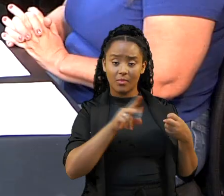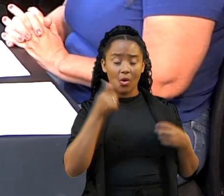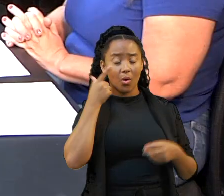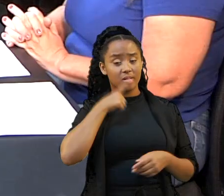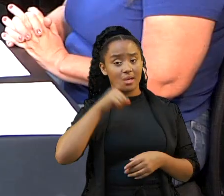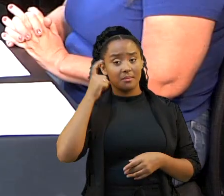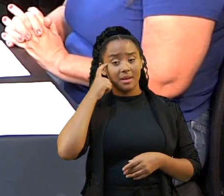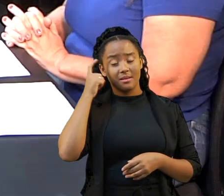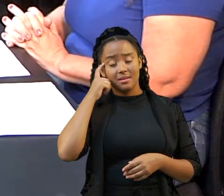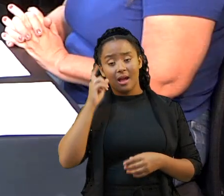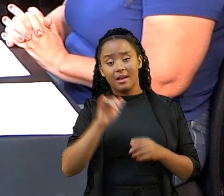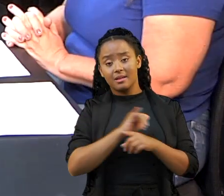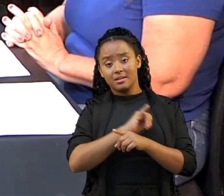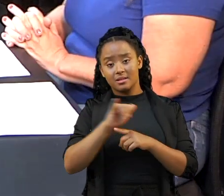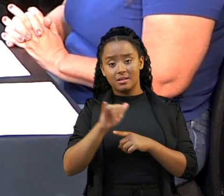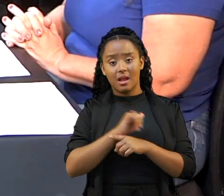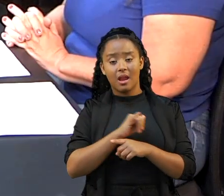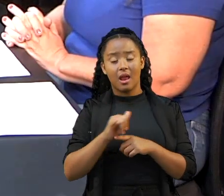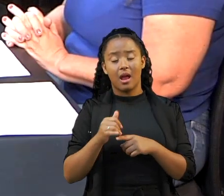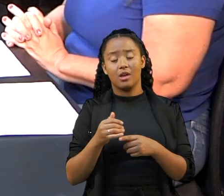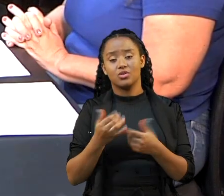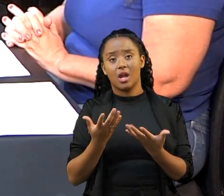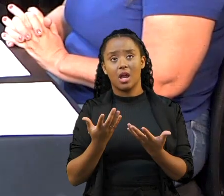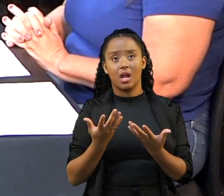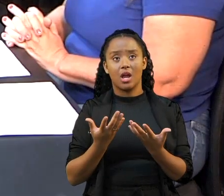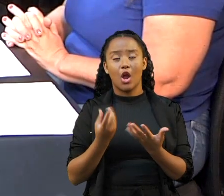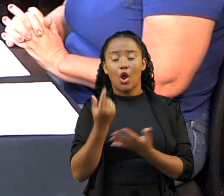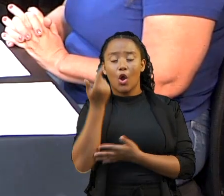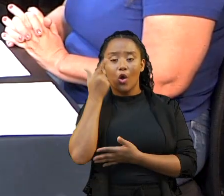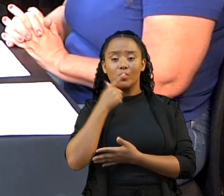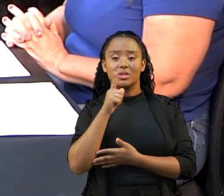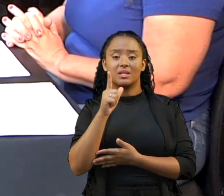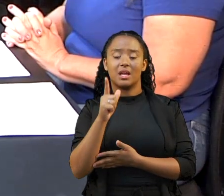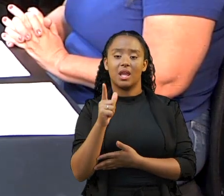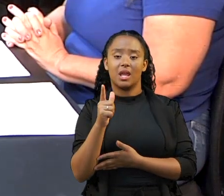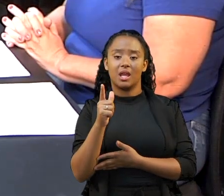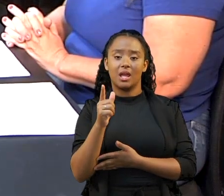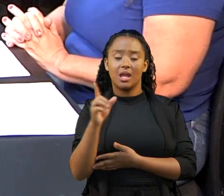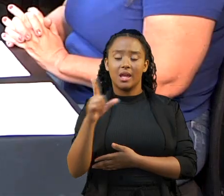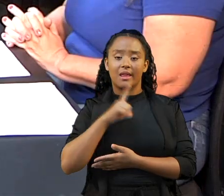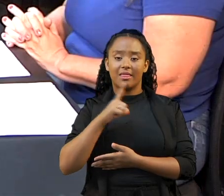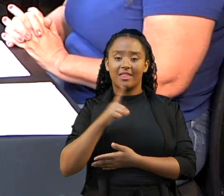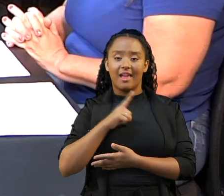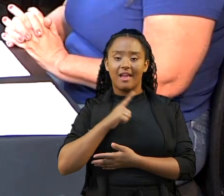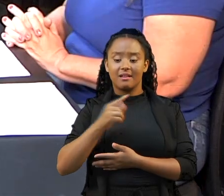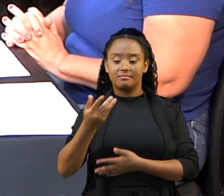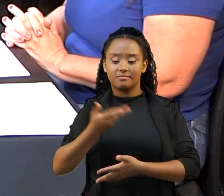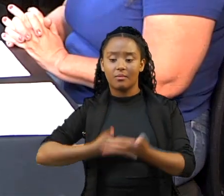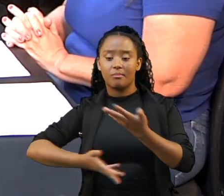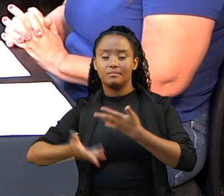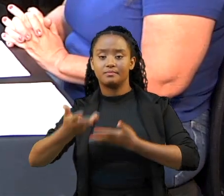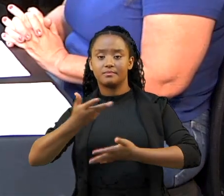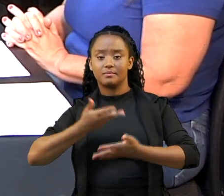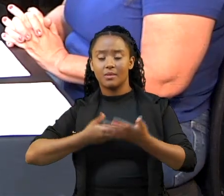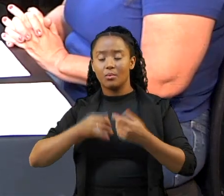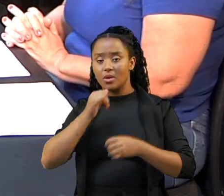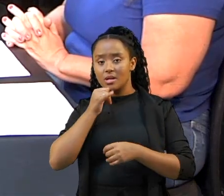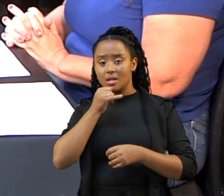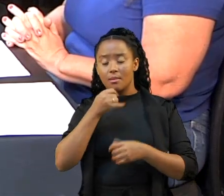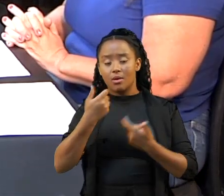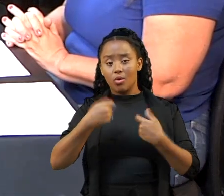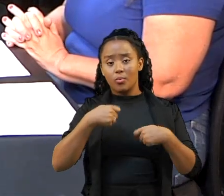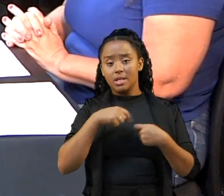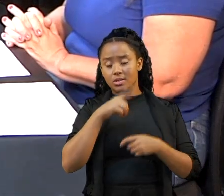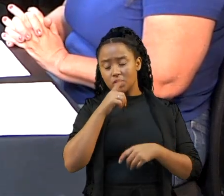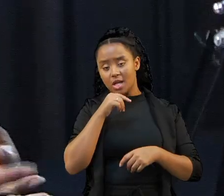como conseguir, eu não posso falar recursos também, mas conseguir ter essa troca com a natureza. Eu preciso